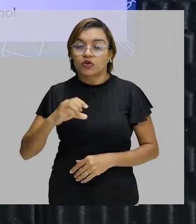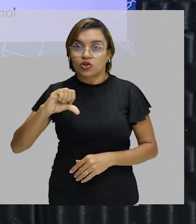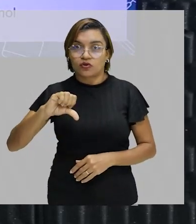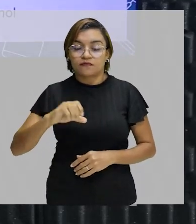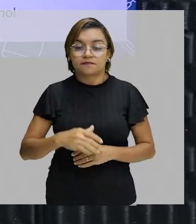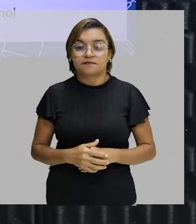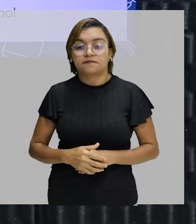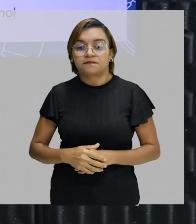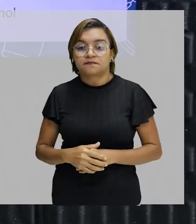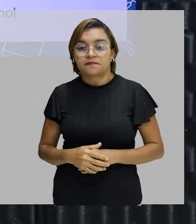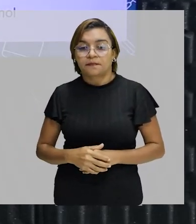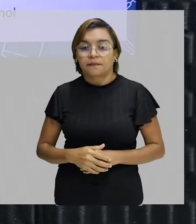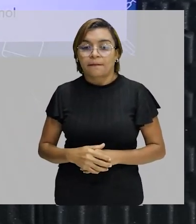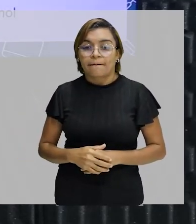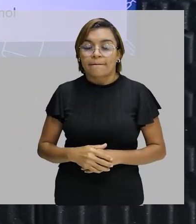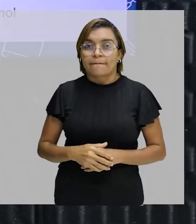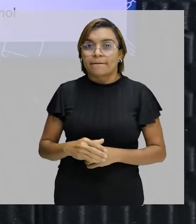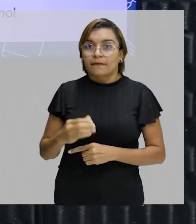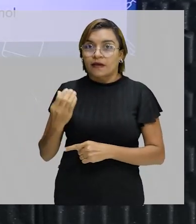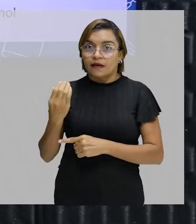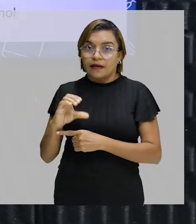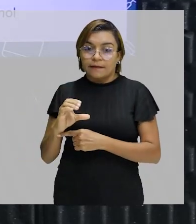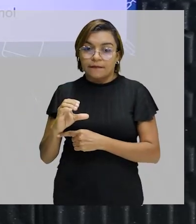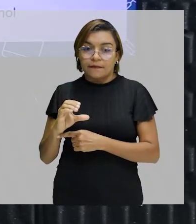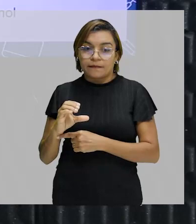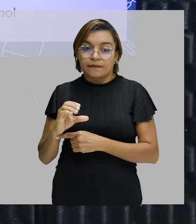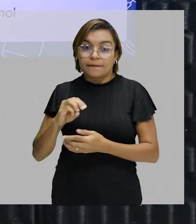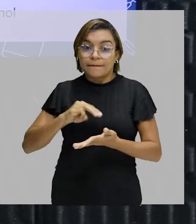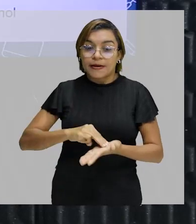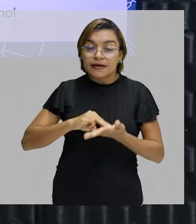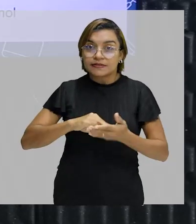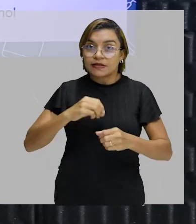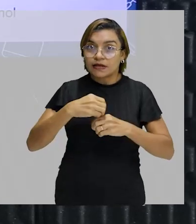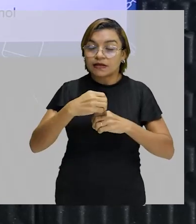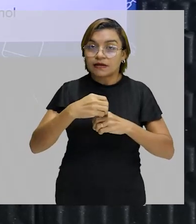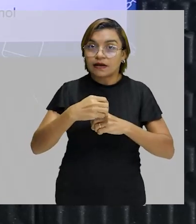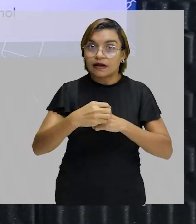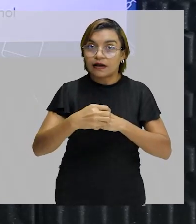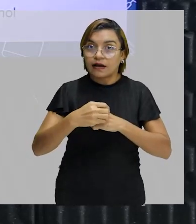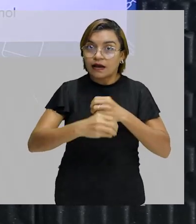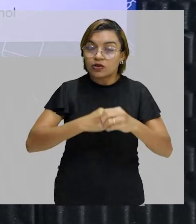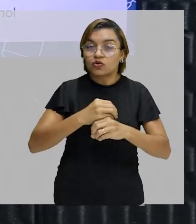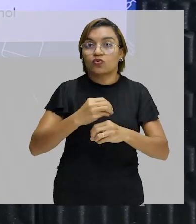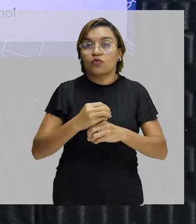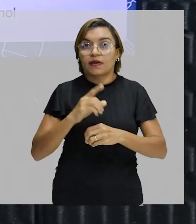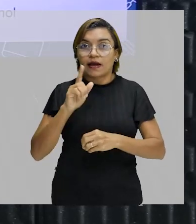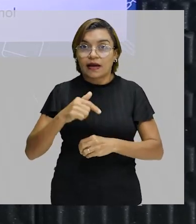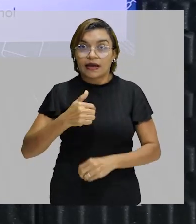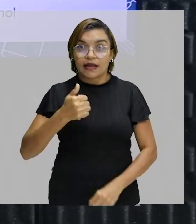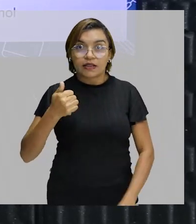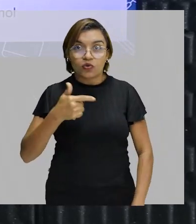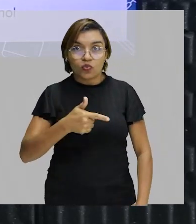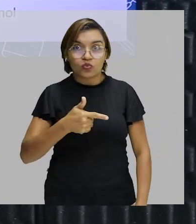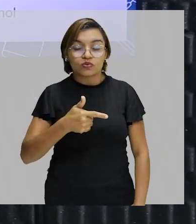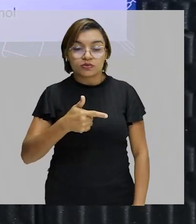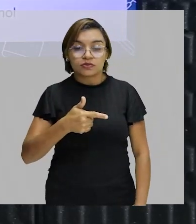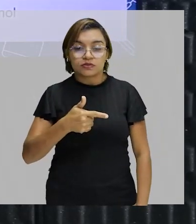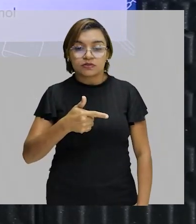A massa atômica do carbono vale 12. Então, quando a gente divide 40,9 por